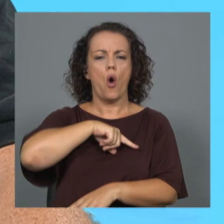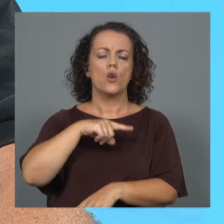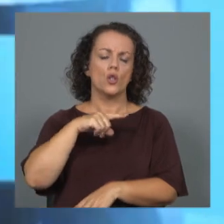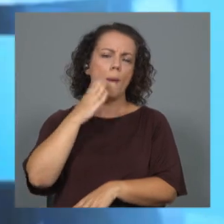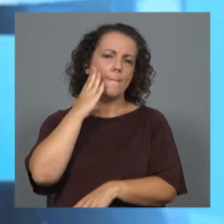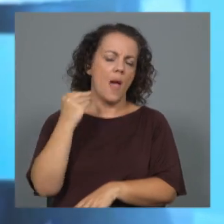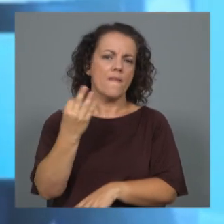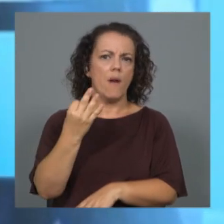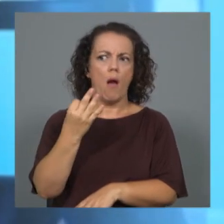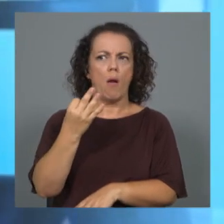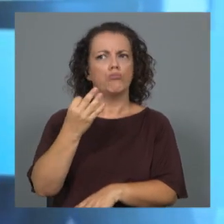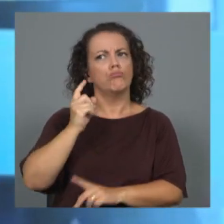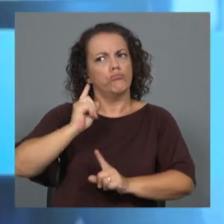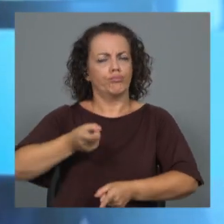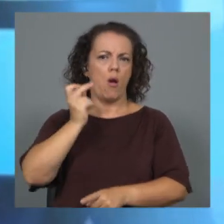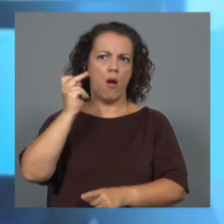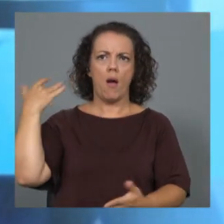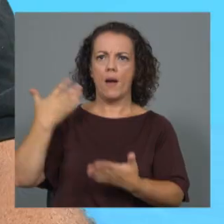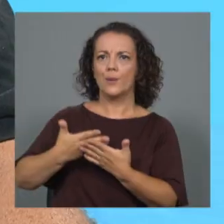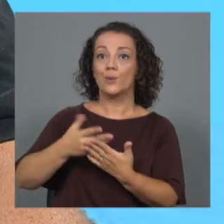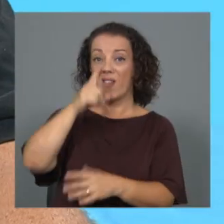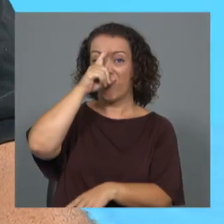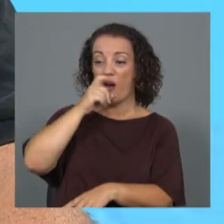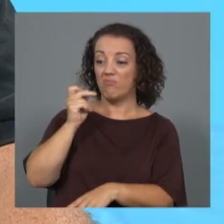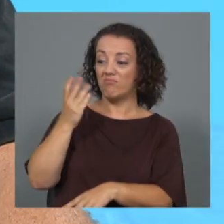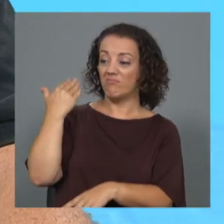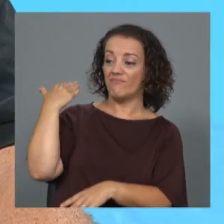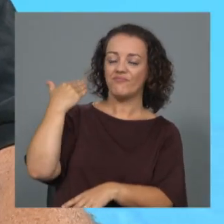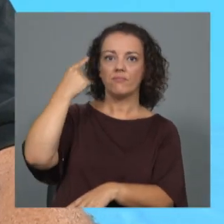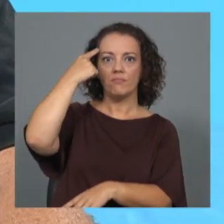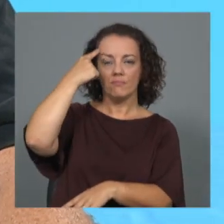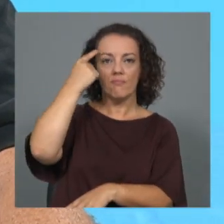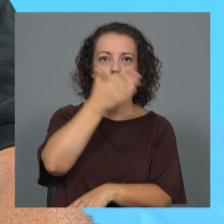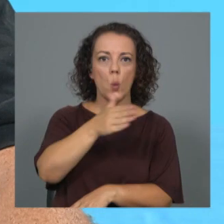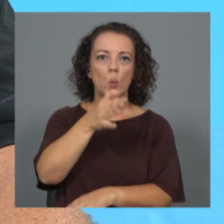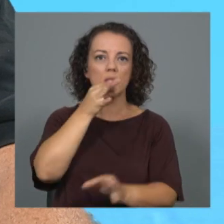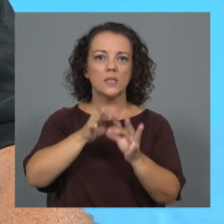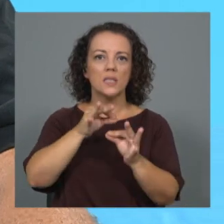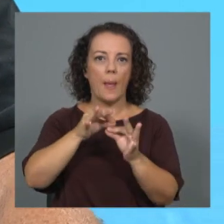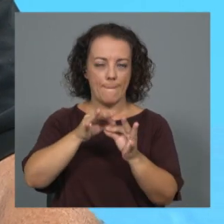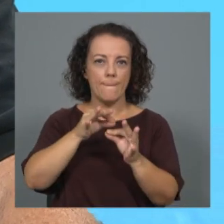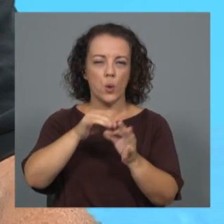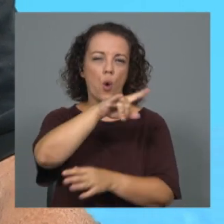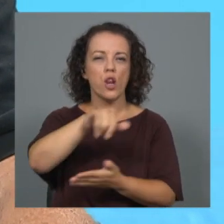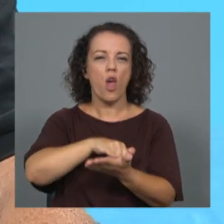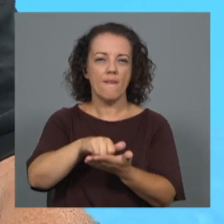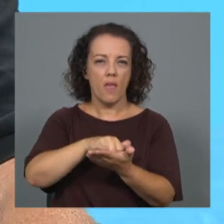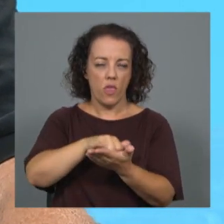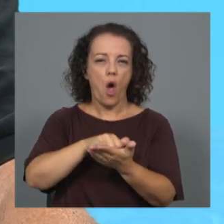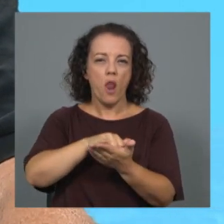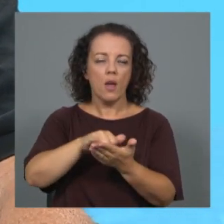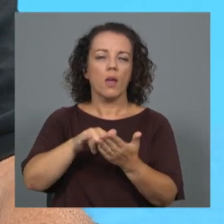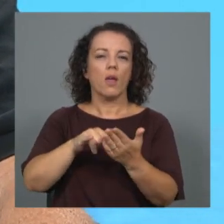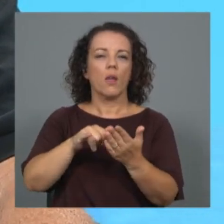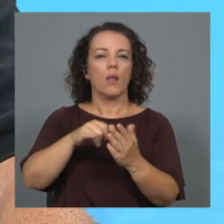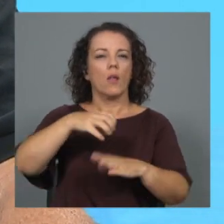anos, ainda há pouco tempo lembrámos o 11 de setembro, o ataque às Torres Gêmeas de Nova Iorque, não é? Portanto, desde há alguns anos nós